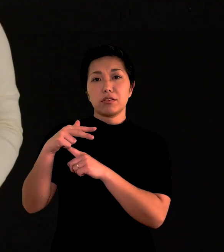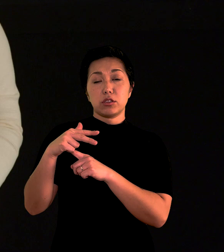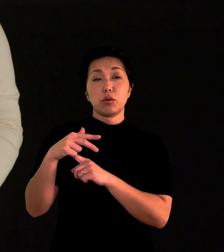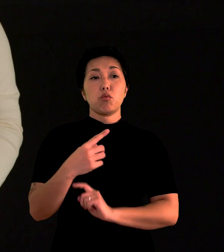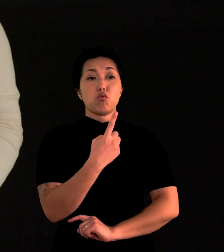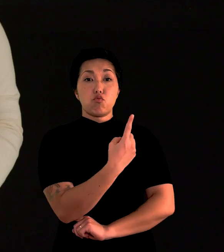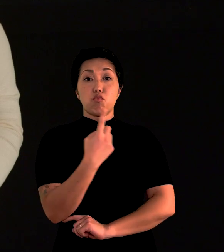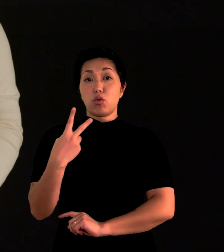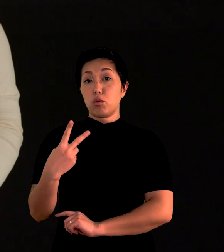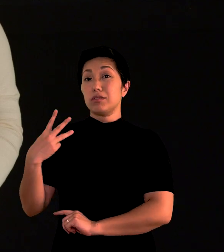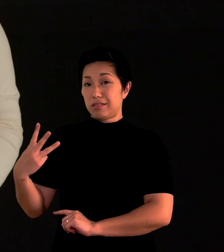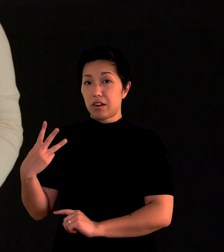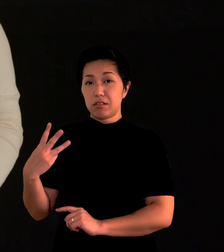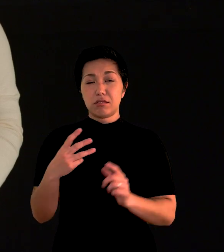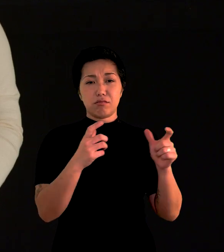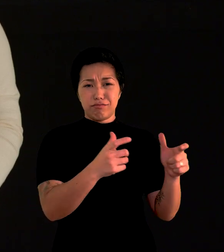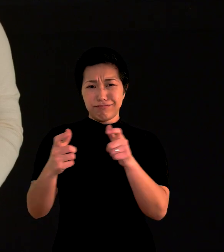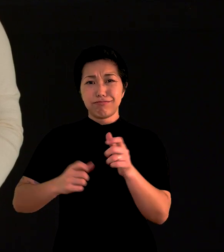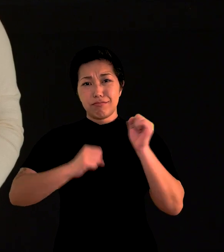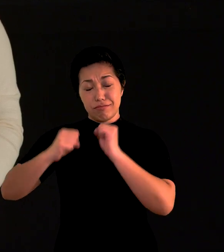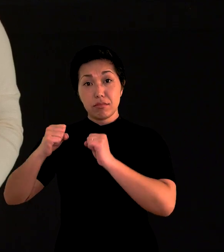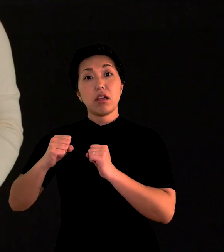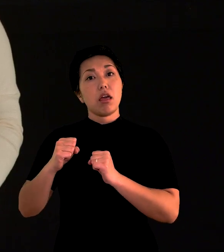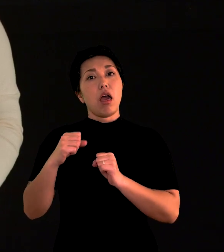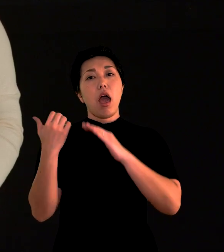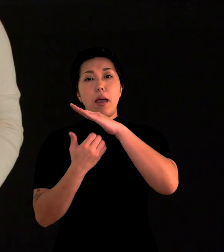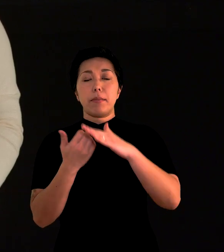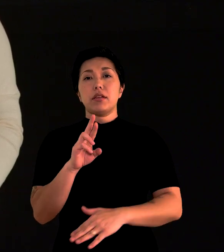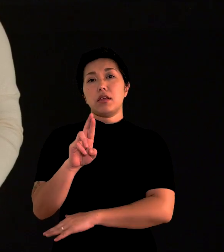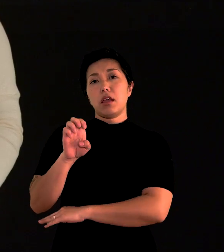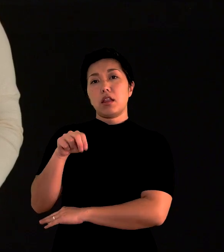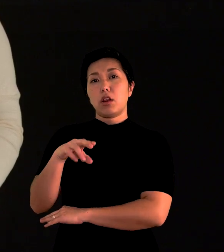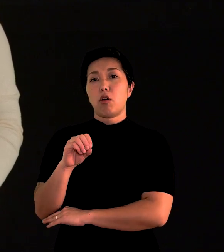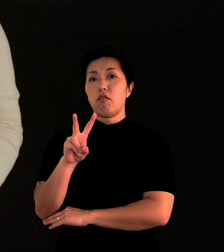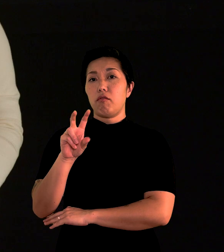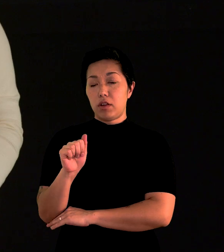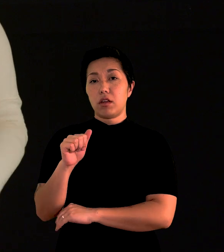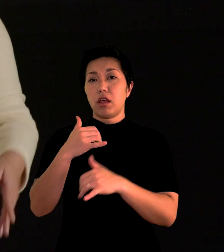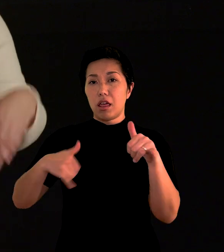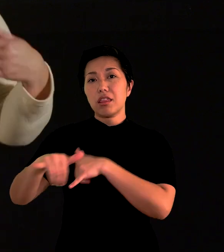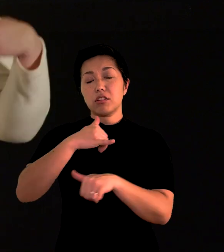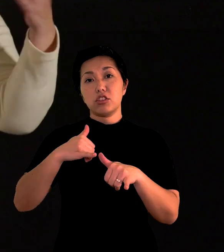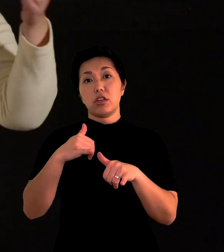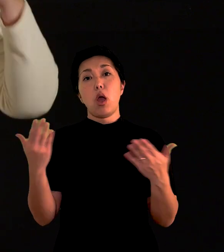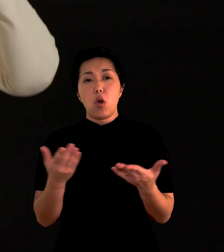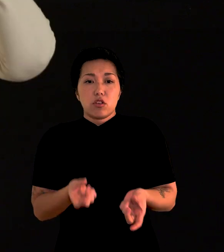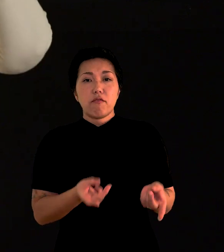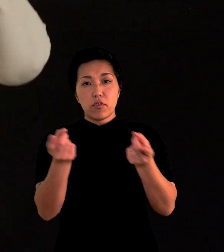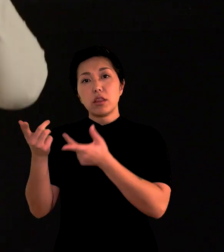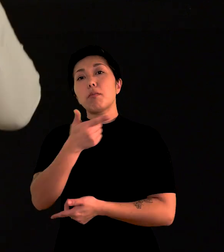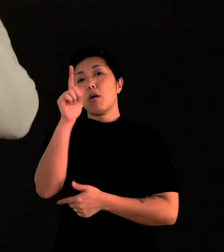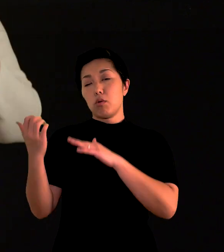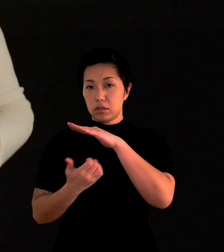eólico Alto Sertão 1, 2 e 3, né, implantados originalmente pela Renova Energia e, hoje em dia, já